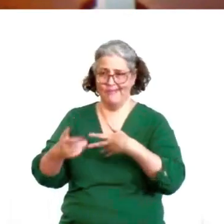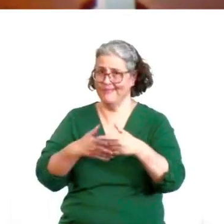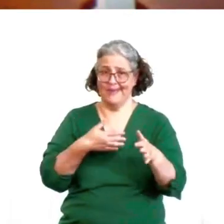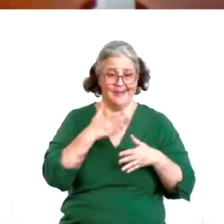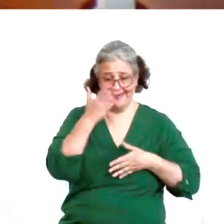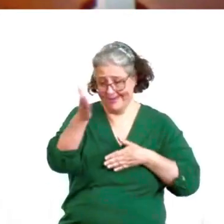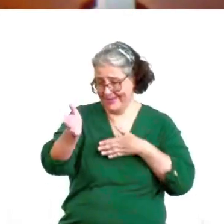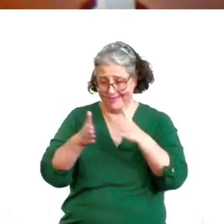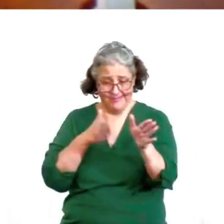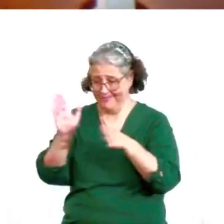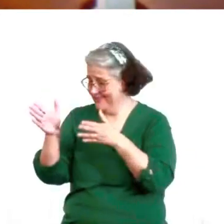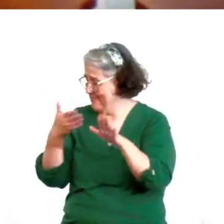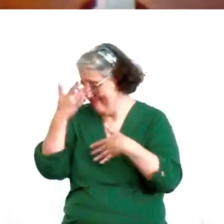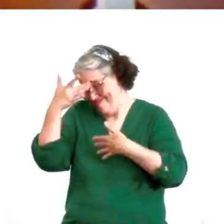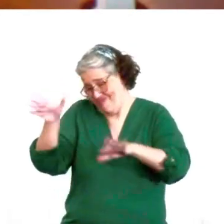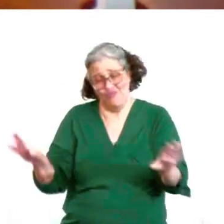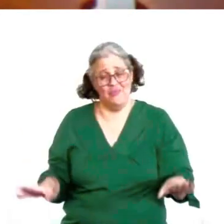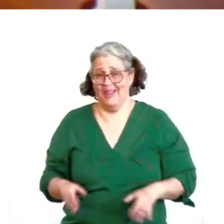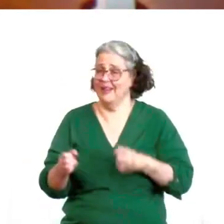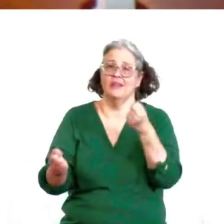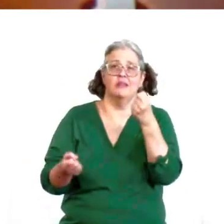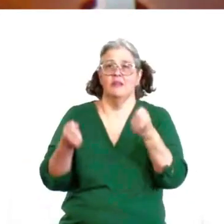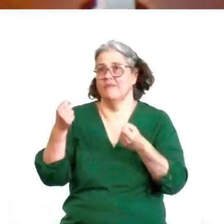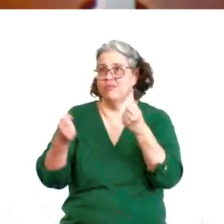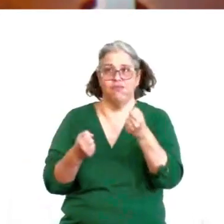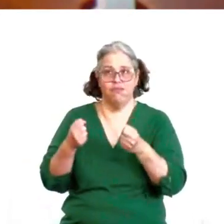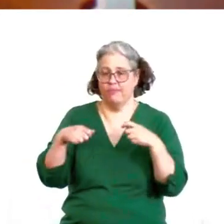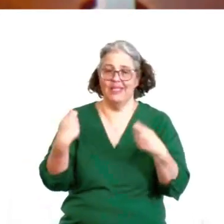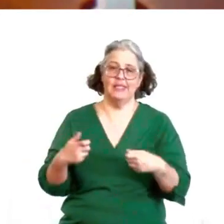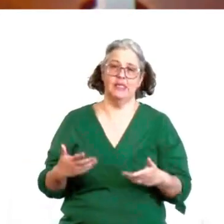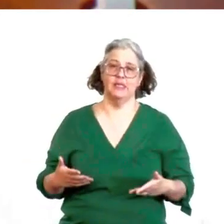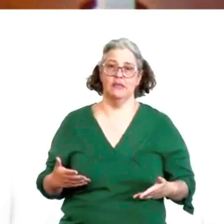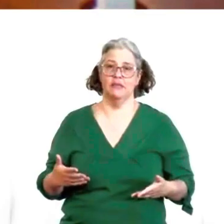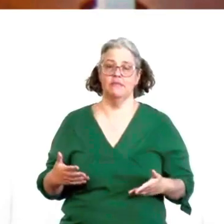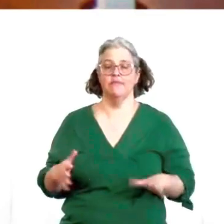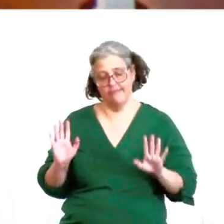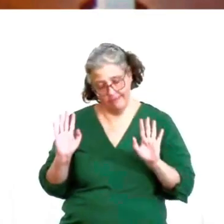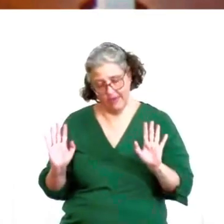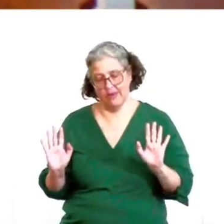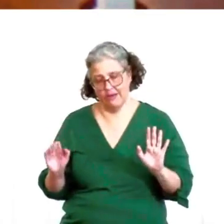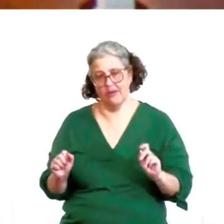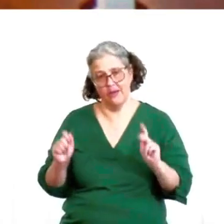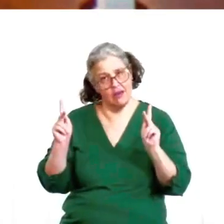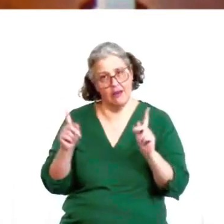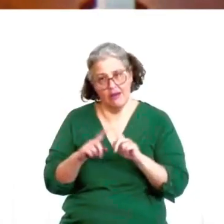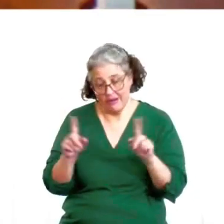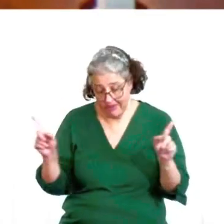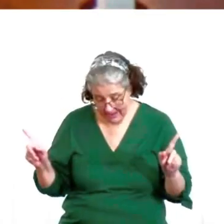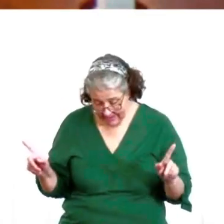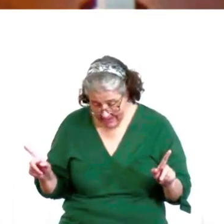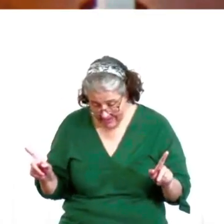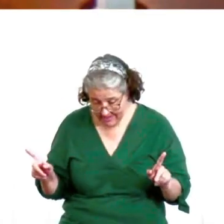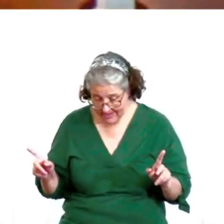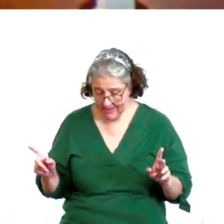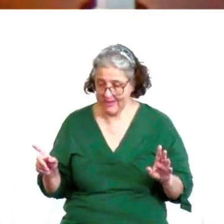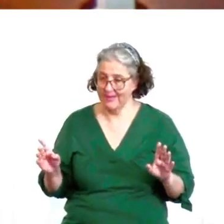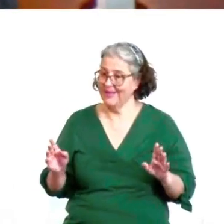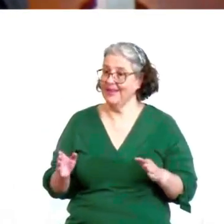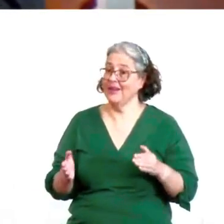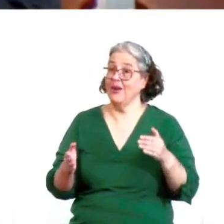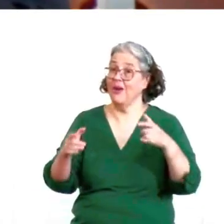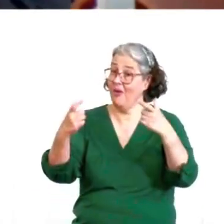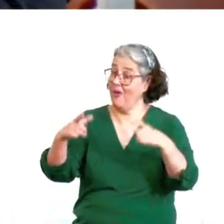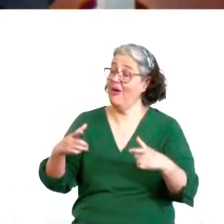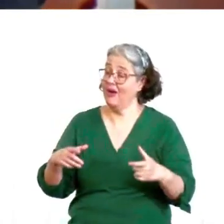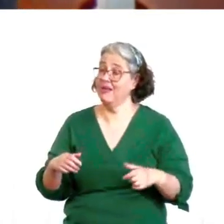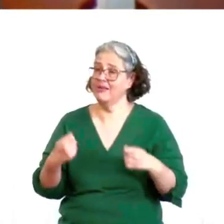porque esse lugar não vai dar em lugar nenhum. Você tem que voltar, porque o seu destino não é lá. Mas esse lugar que